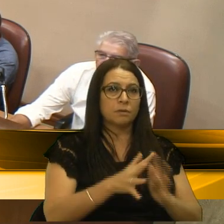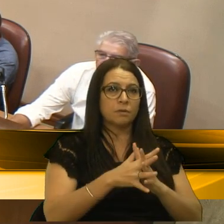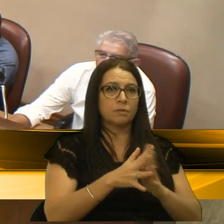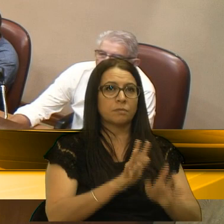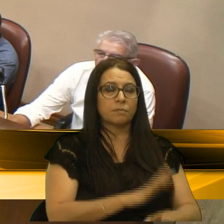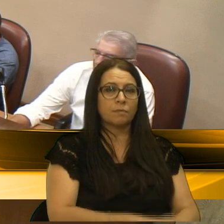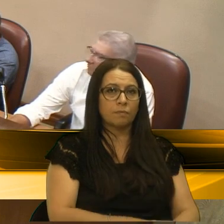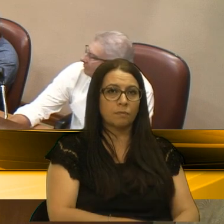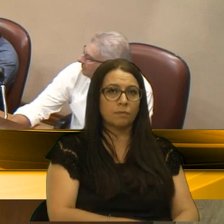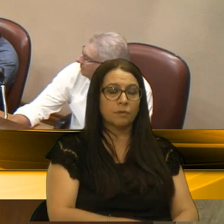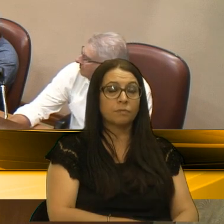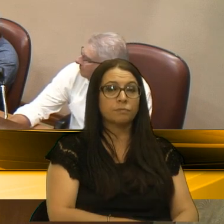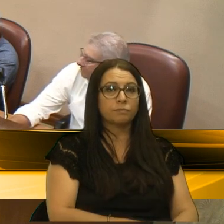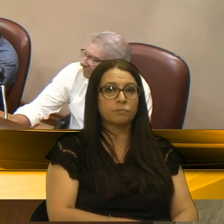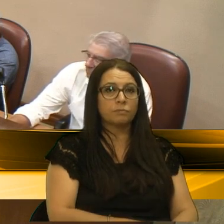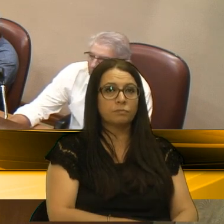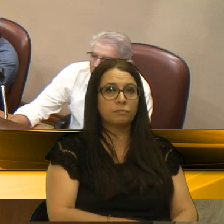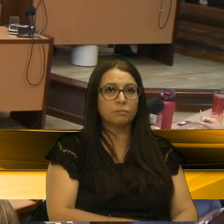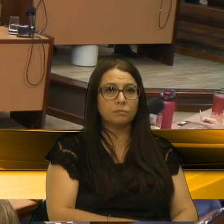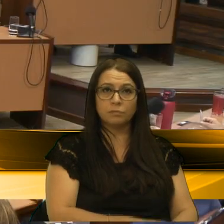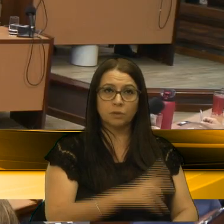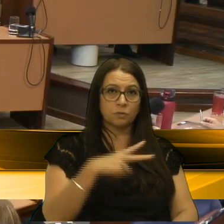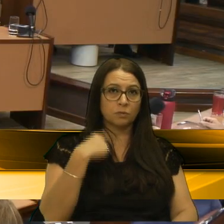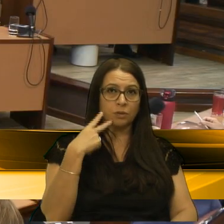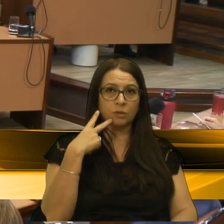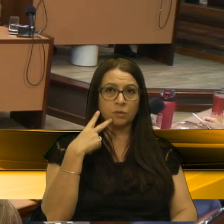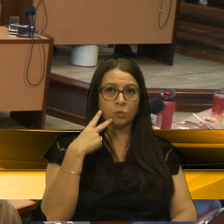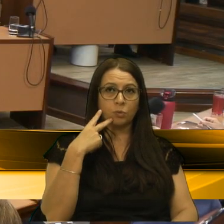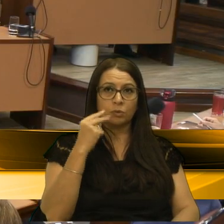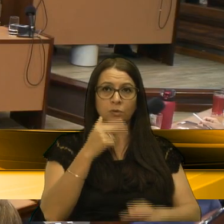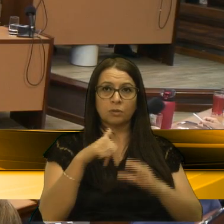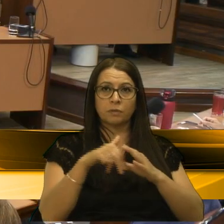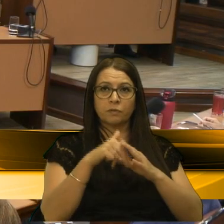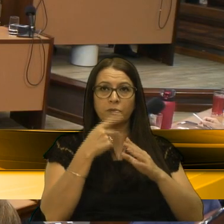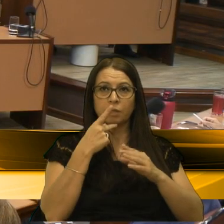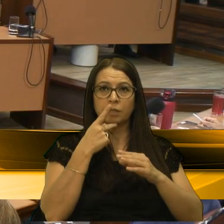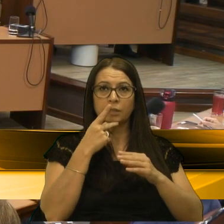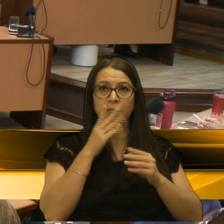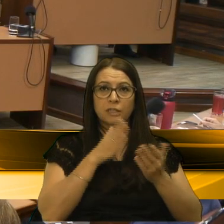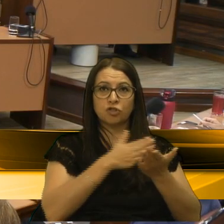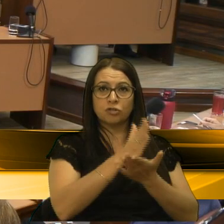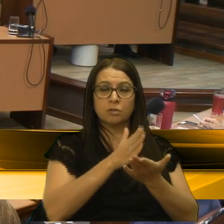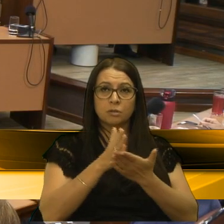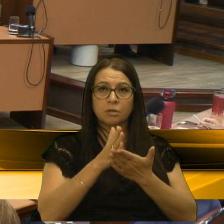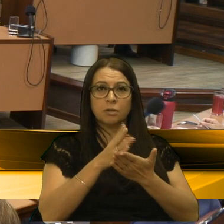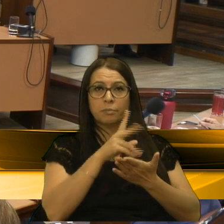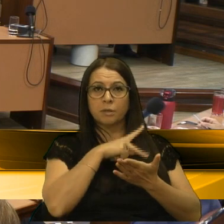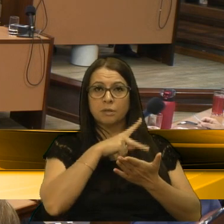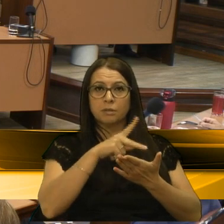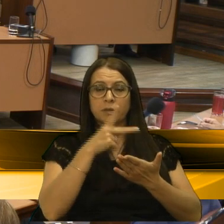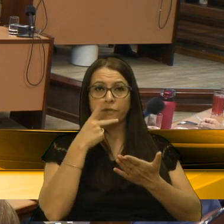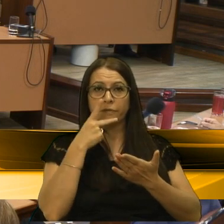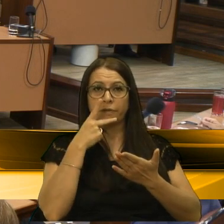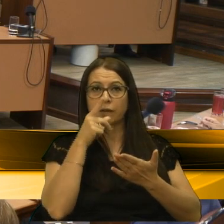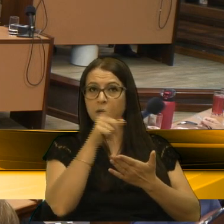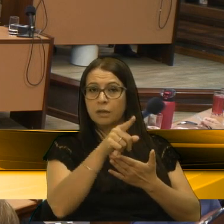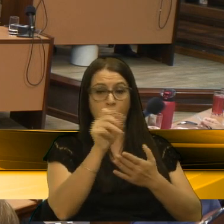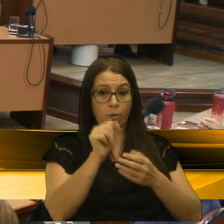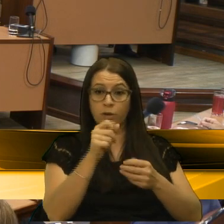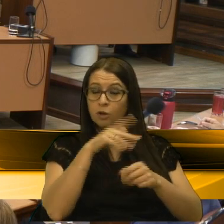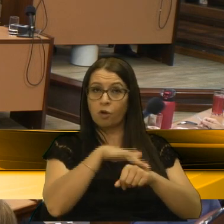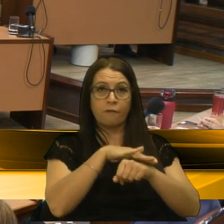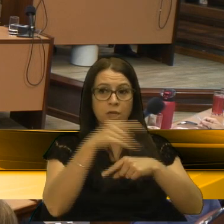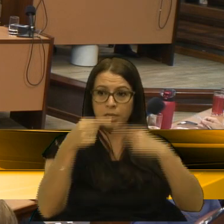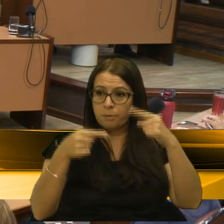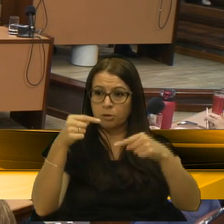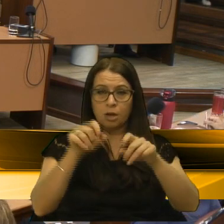Só questão de ordem, vereador Chico. O vereador, quando está na sua fala, tem que se direcionar ao presidente para falar da plateia. Não pode debater